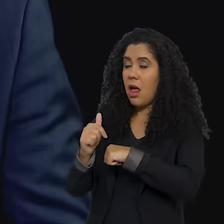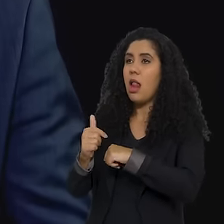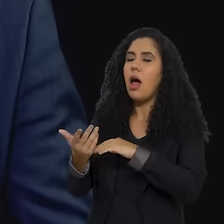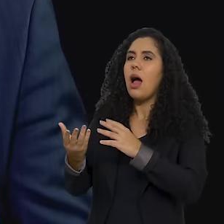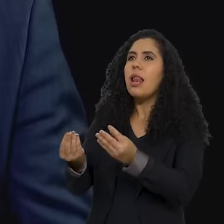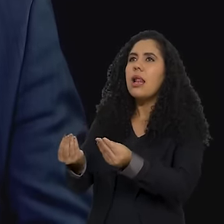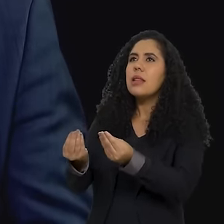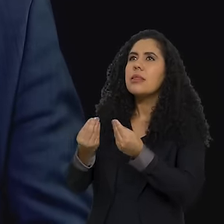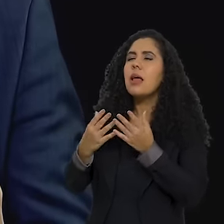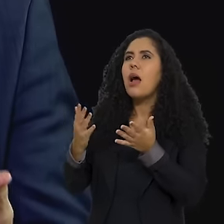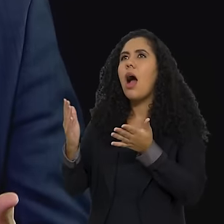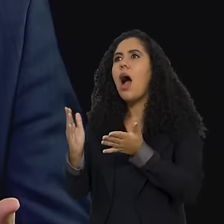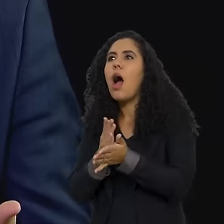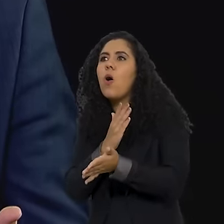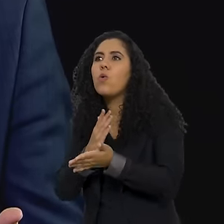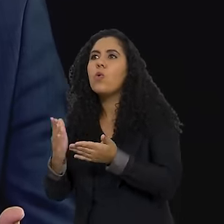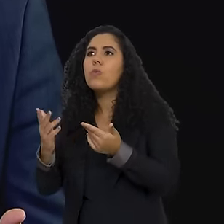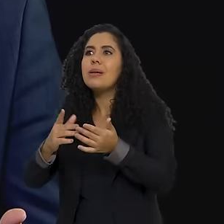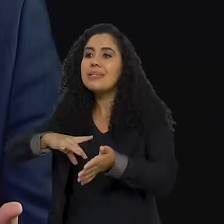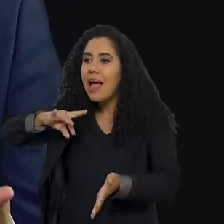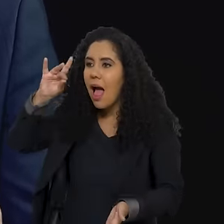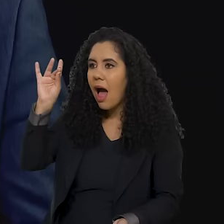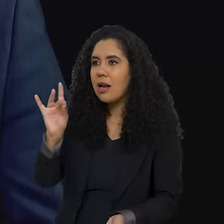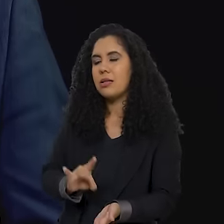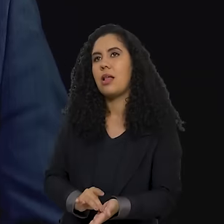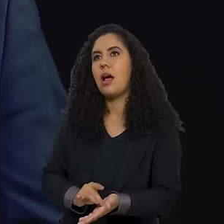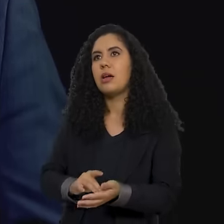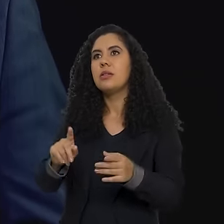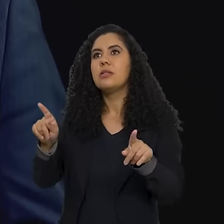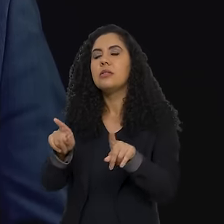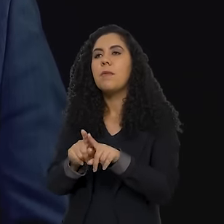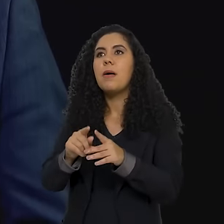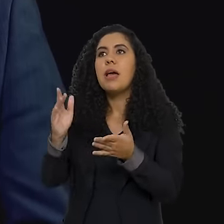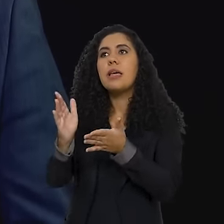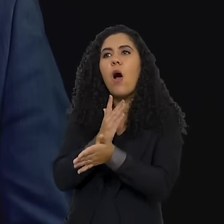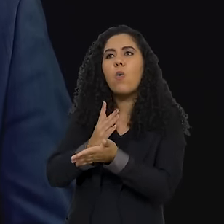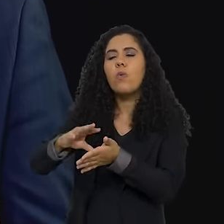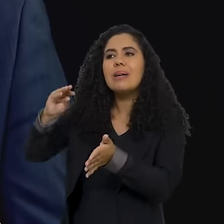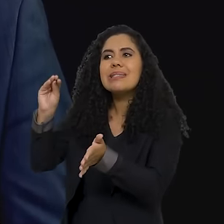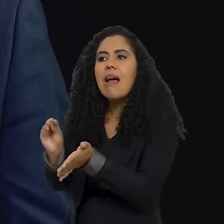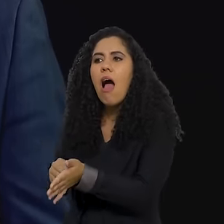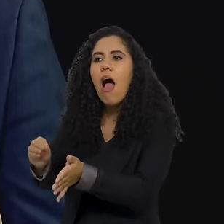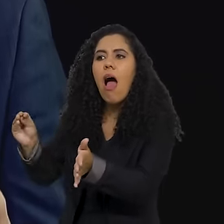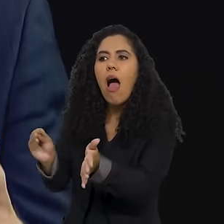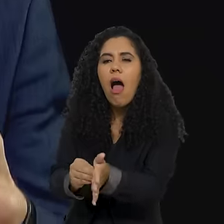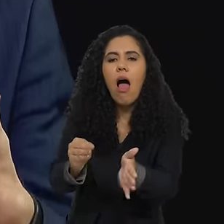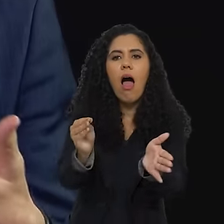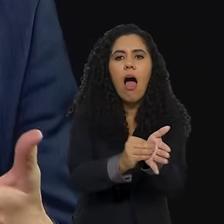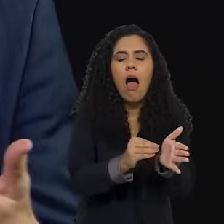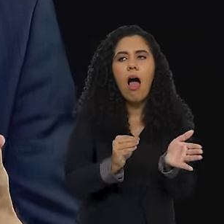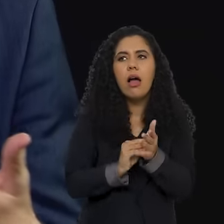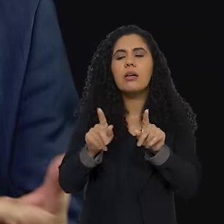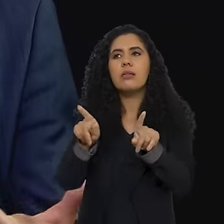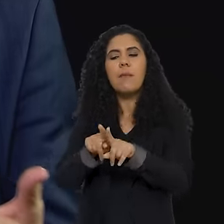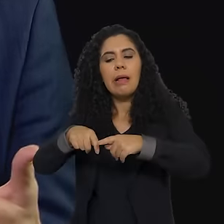desnudou algumas realidades e algumas carências, algumas